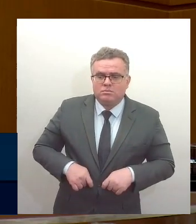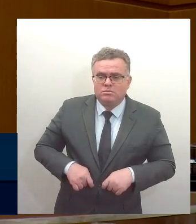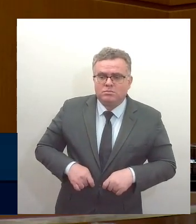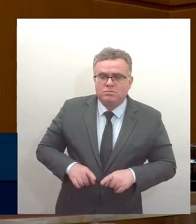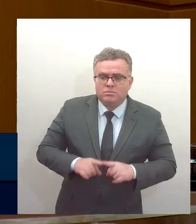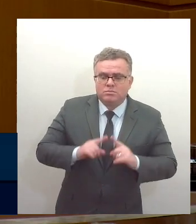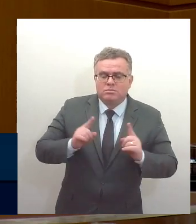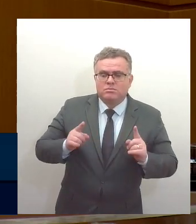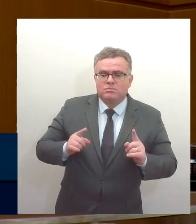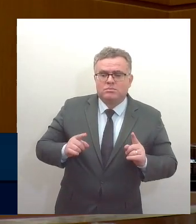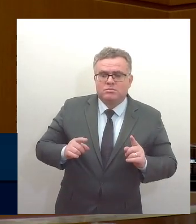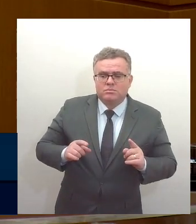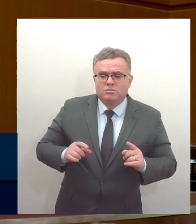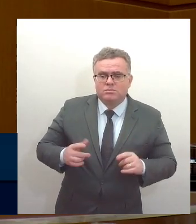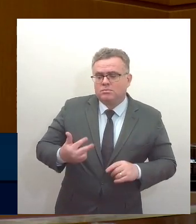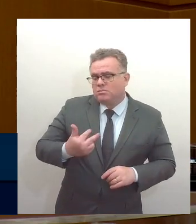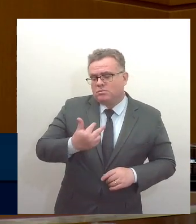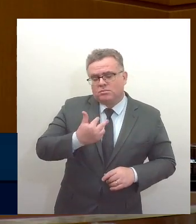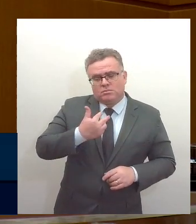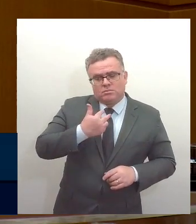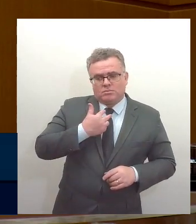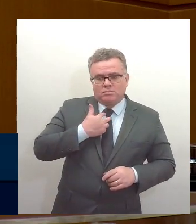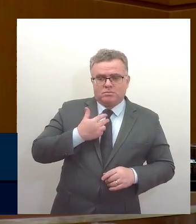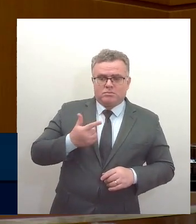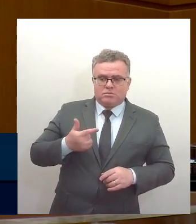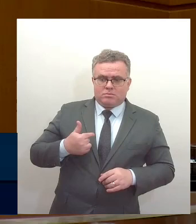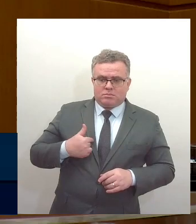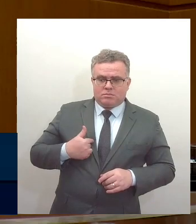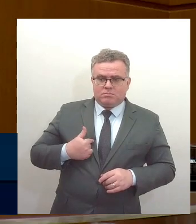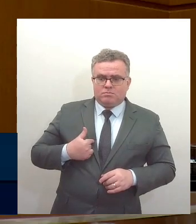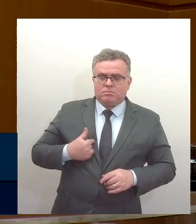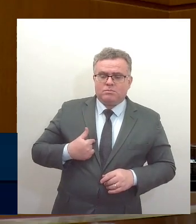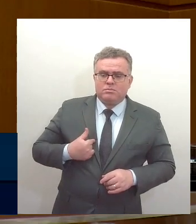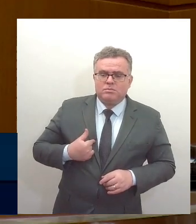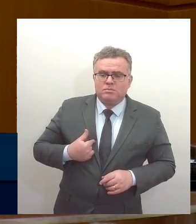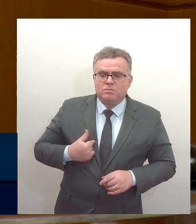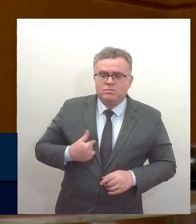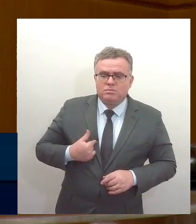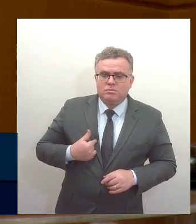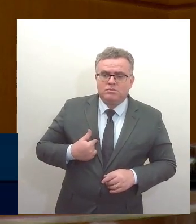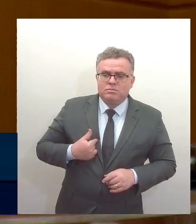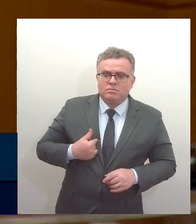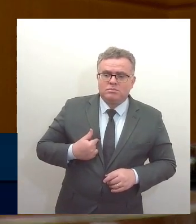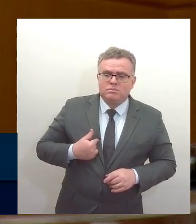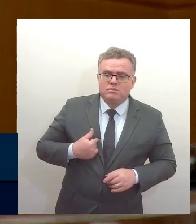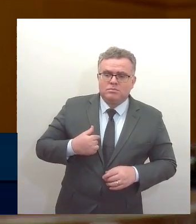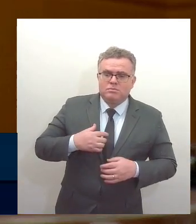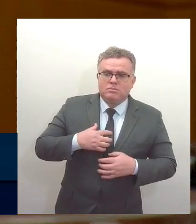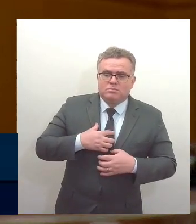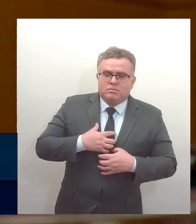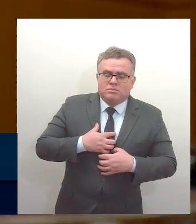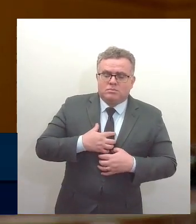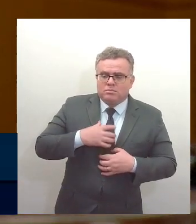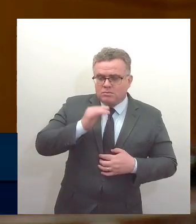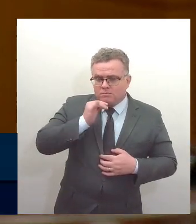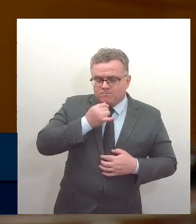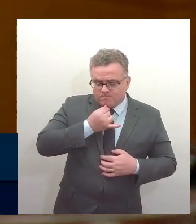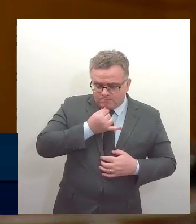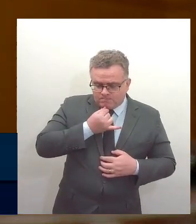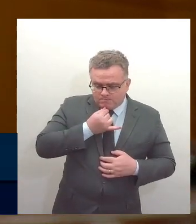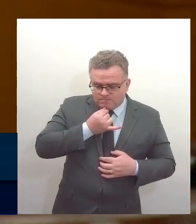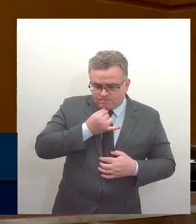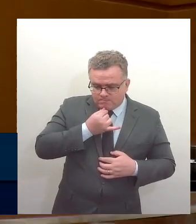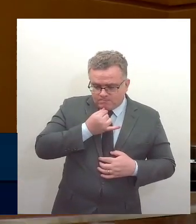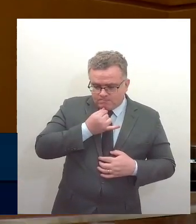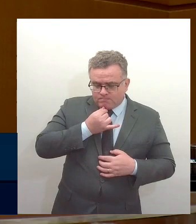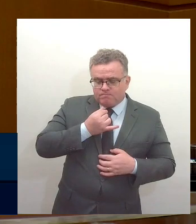lá, deputado Cacá, com um sentimento de tristeza. Por que o sentimento de tristeza? Porque a única